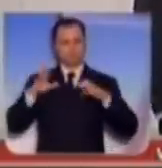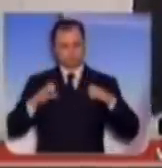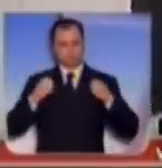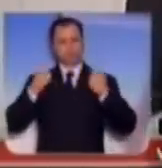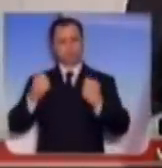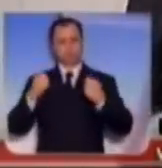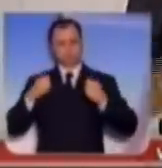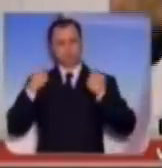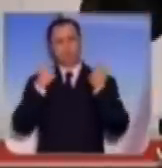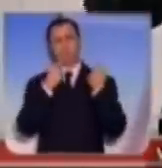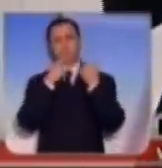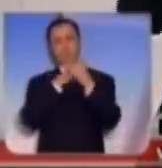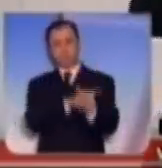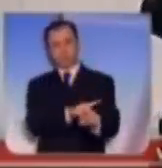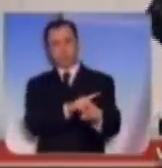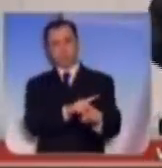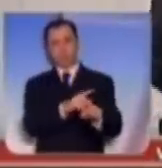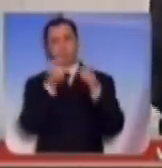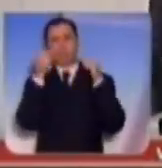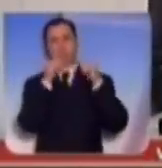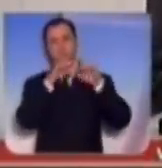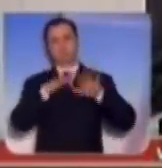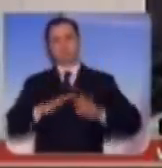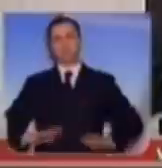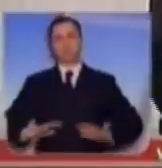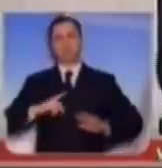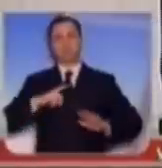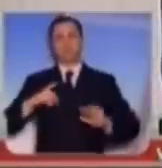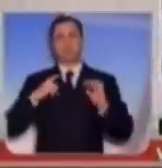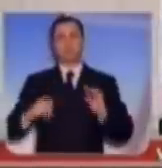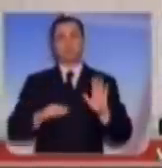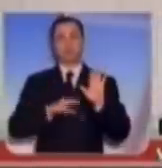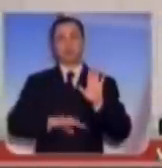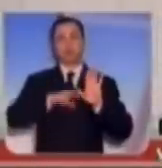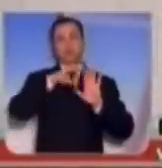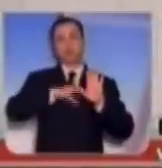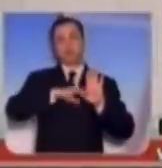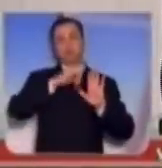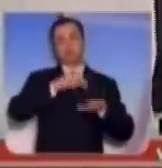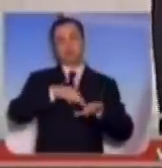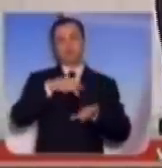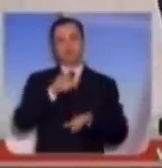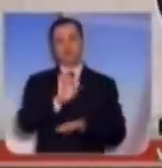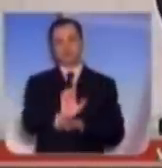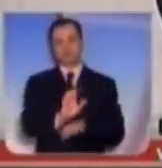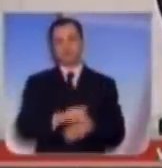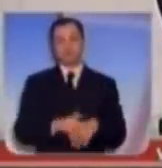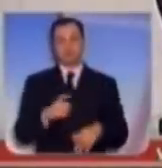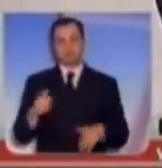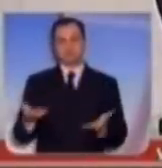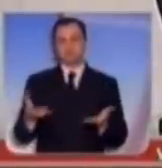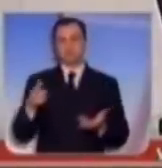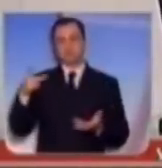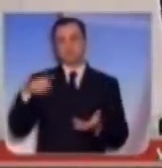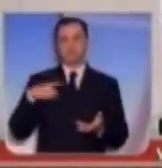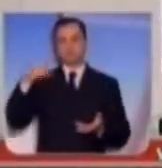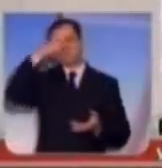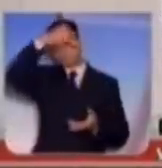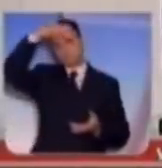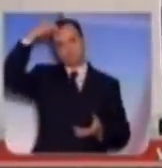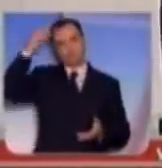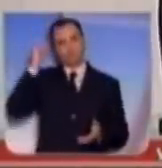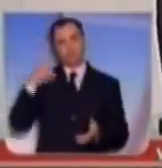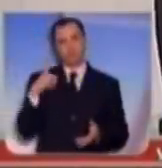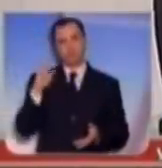lutando contra a destruição da carreira do magistério. O